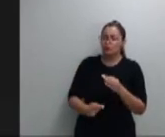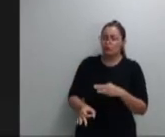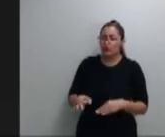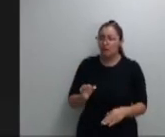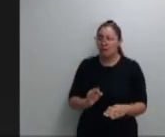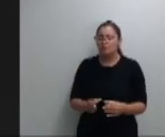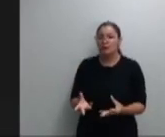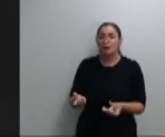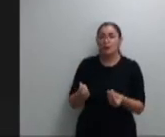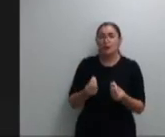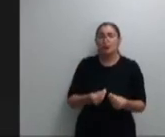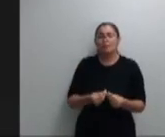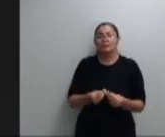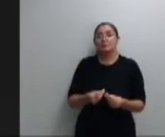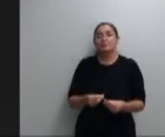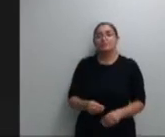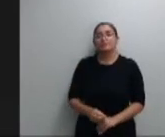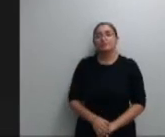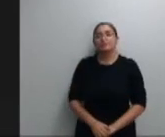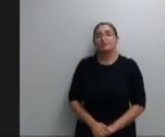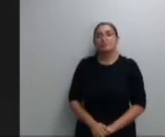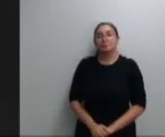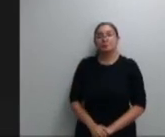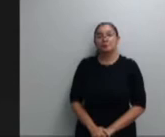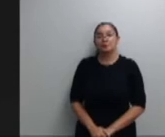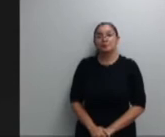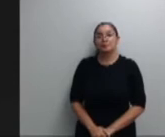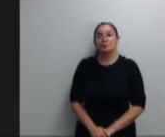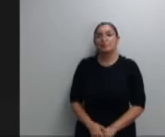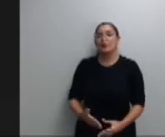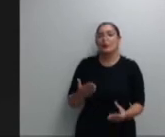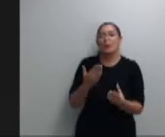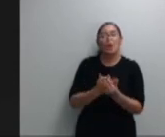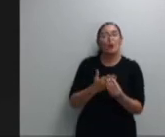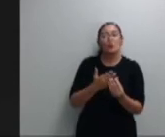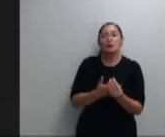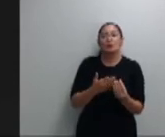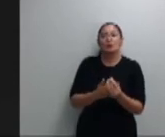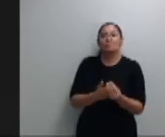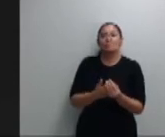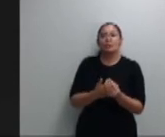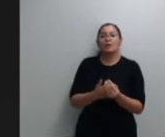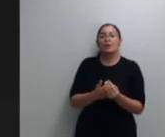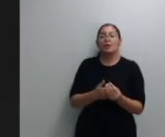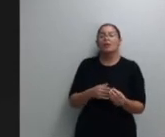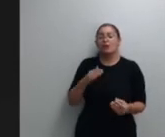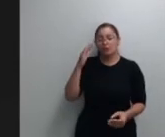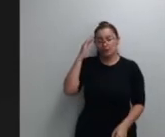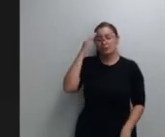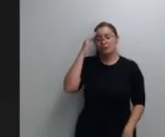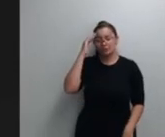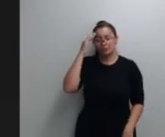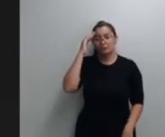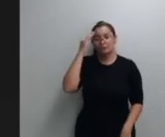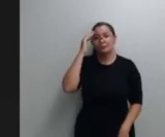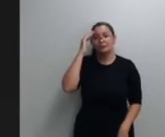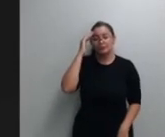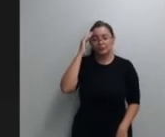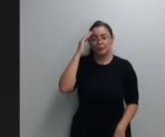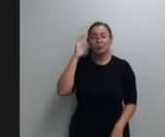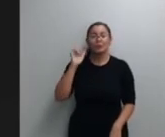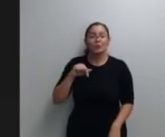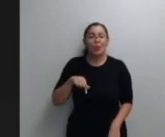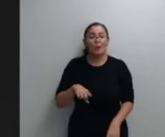essas contendas de modo que vem um boom aí de processo com o que diz respeito a isso mas acredito que daqui a um tempo a gente vai ter